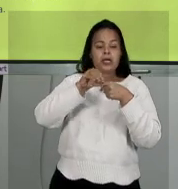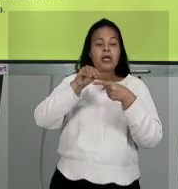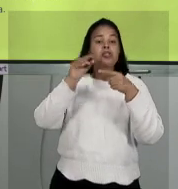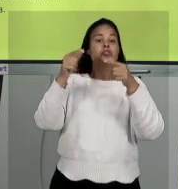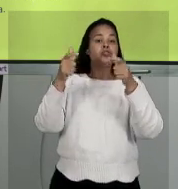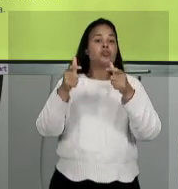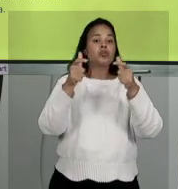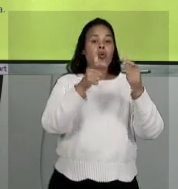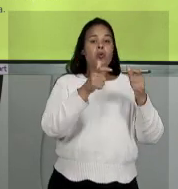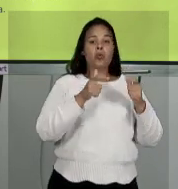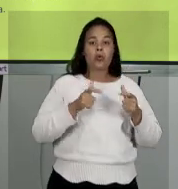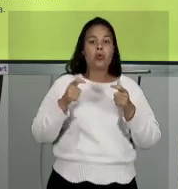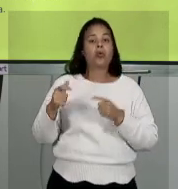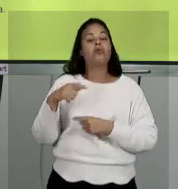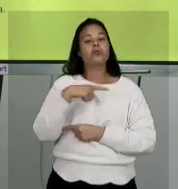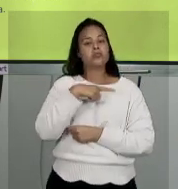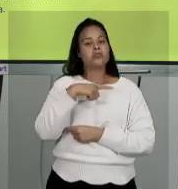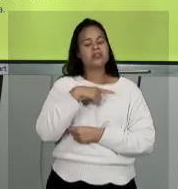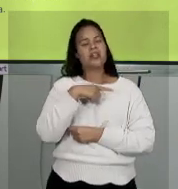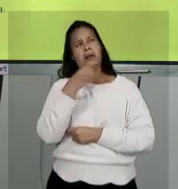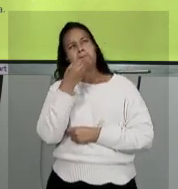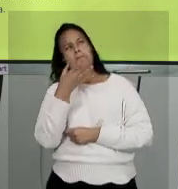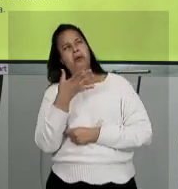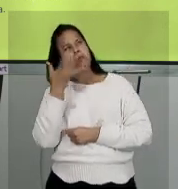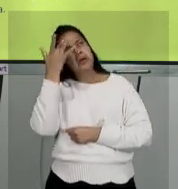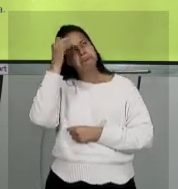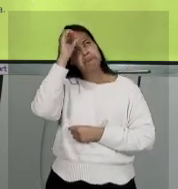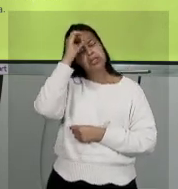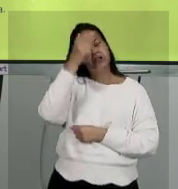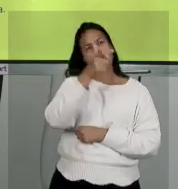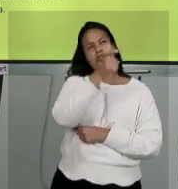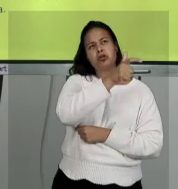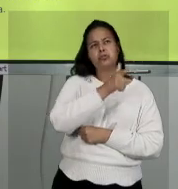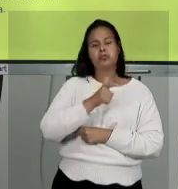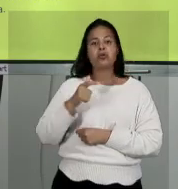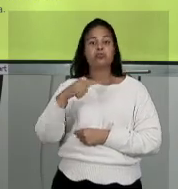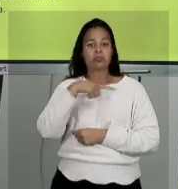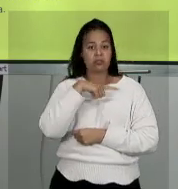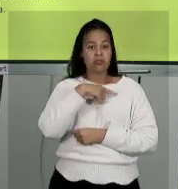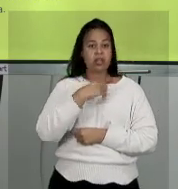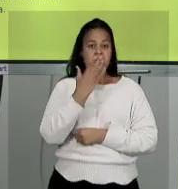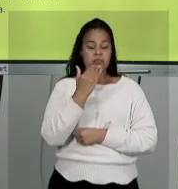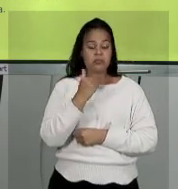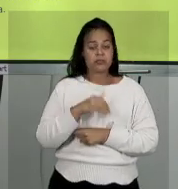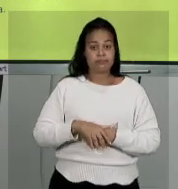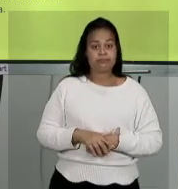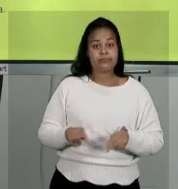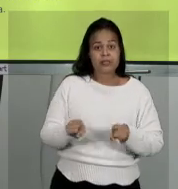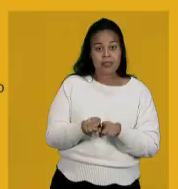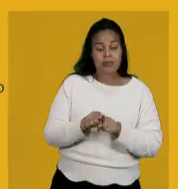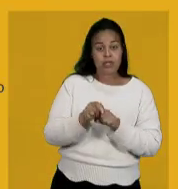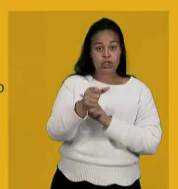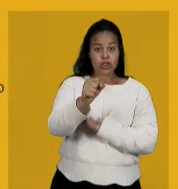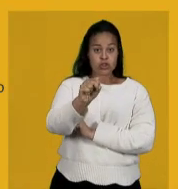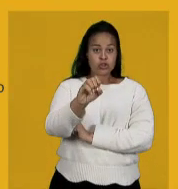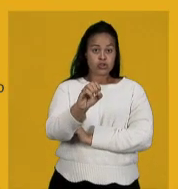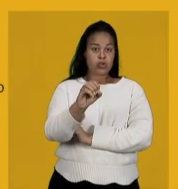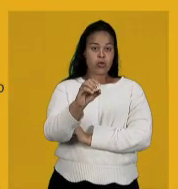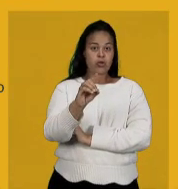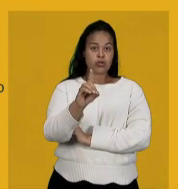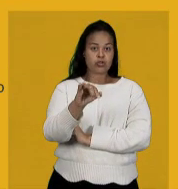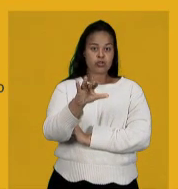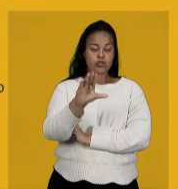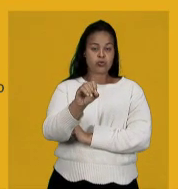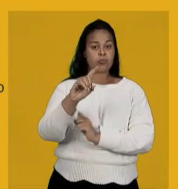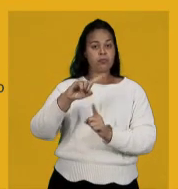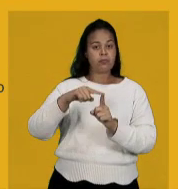só falar que é bom sem a gente saber onde, né? Quais alimentos. Então, onde o sódio, né? O cloreto e o sódio, cloreto e